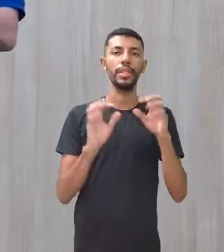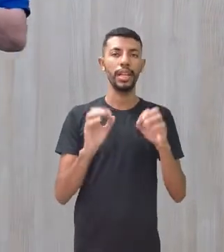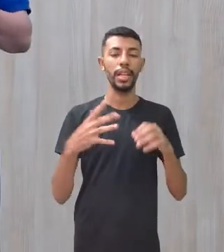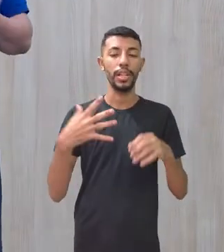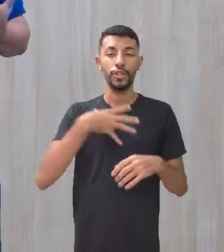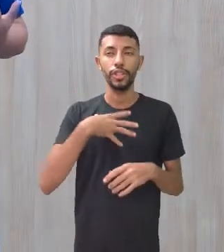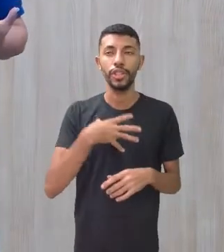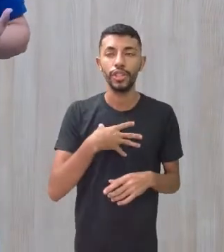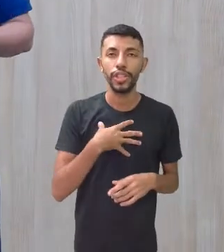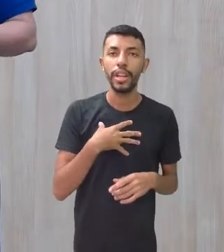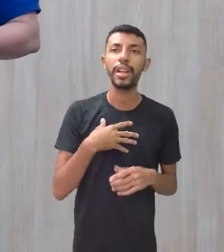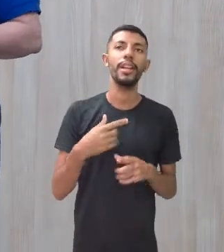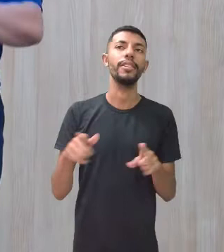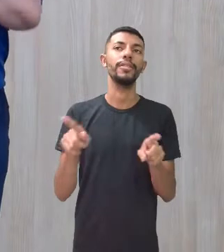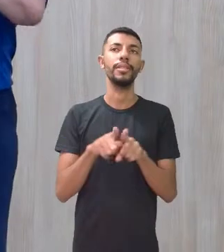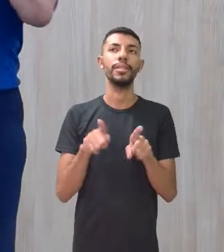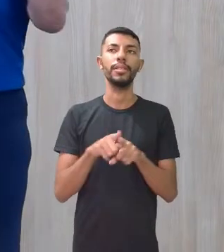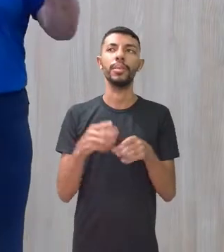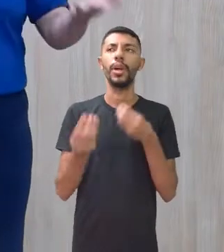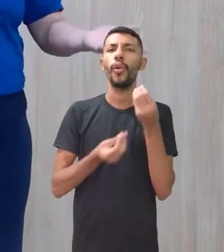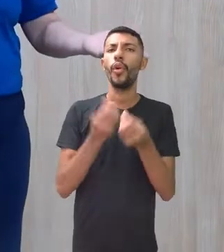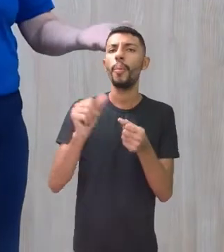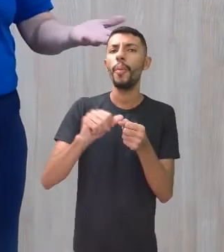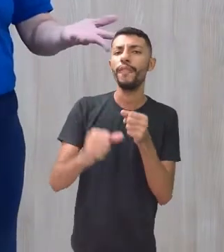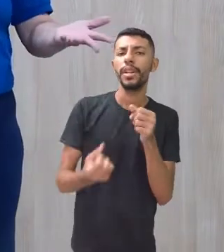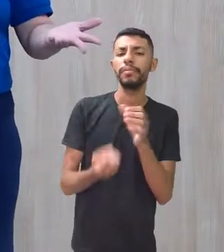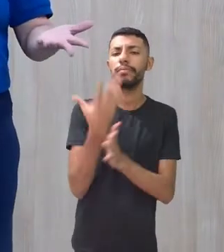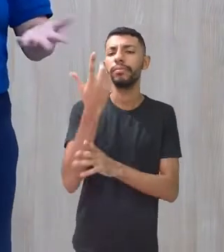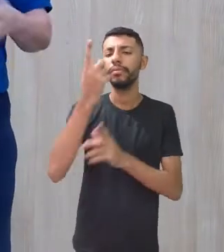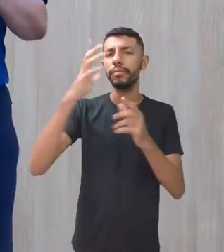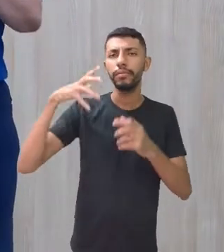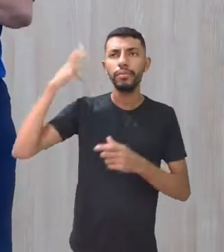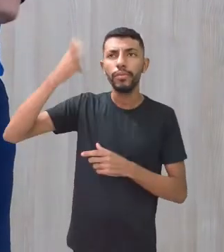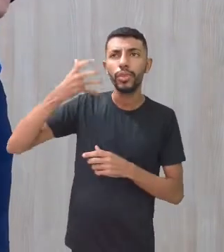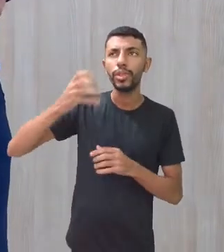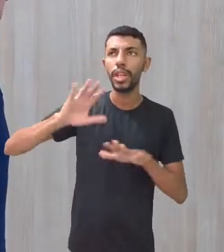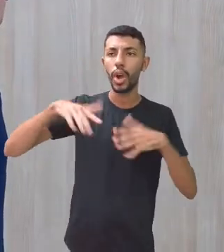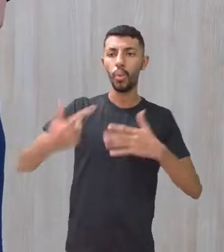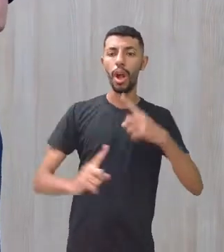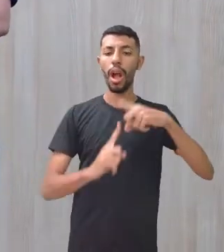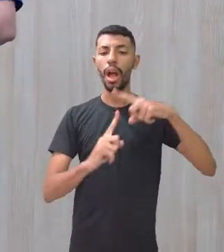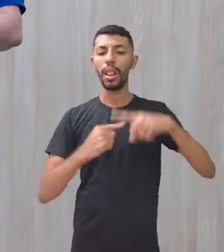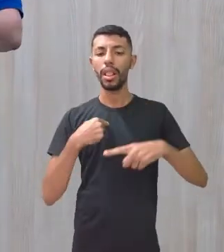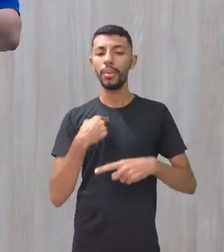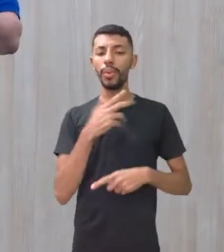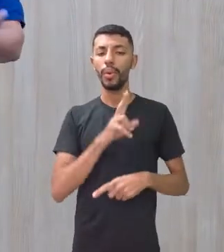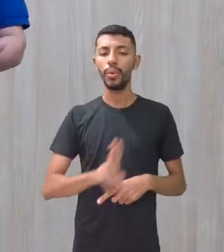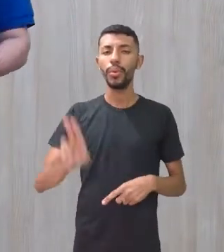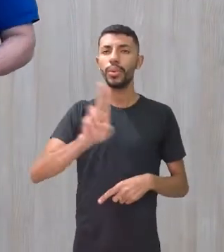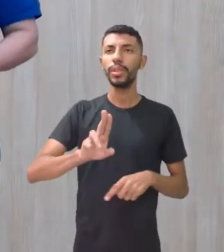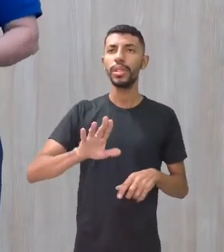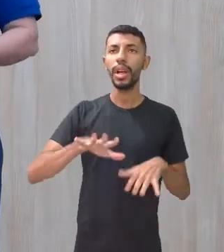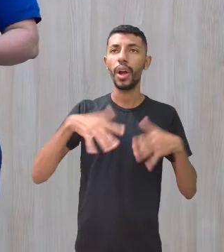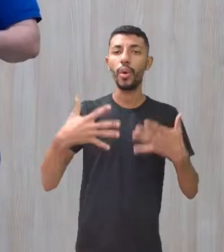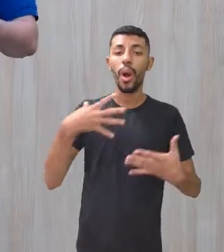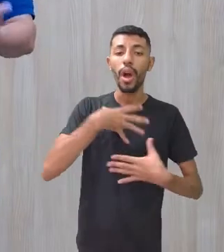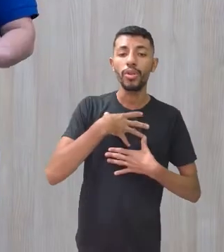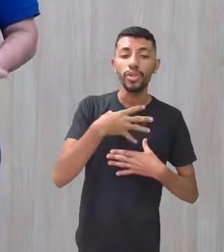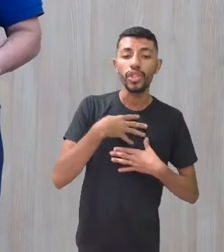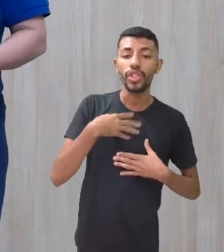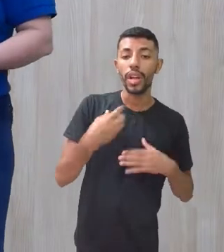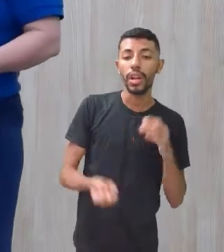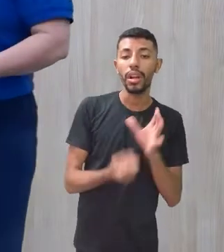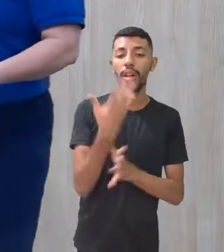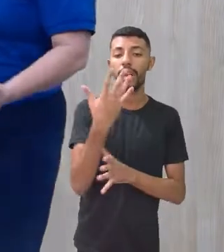de formas. Né? Como é que eu faço essa música? Qual estilo eu vou usar? Que formas de